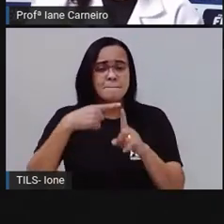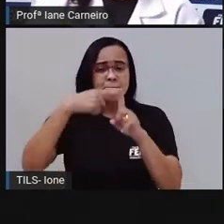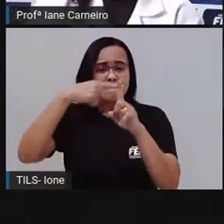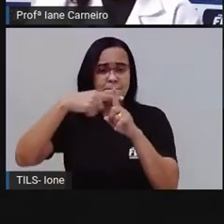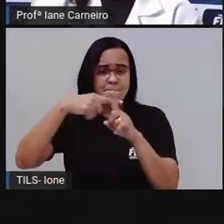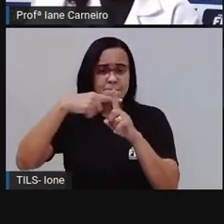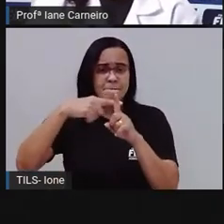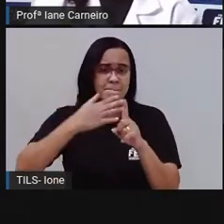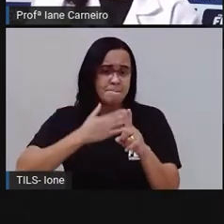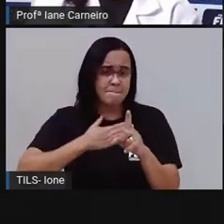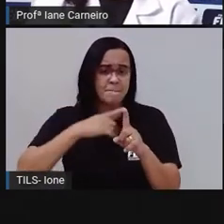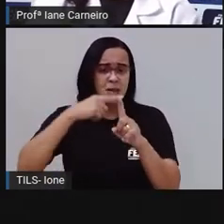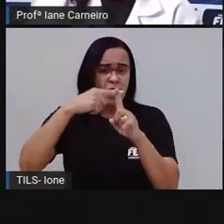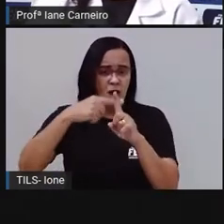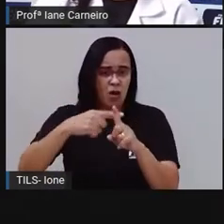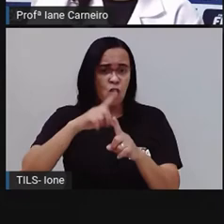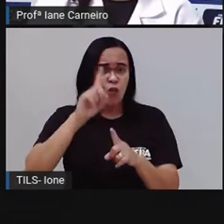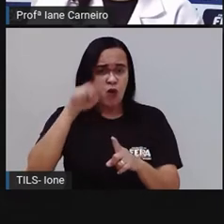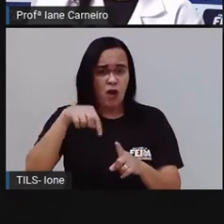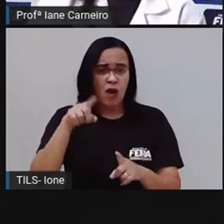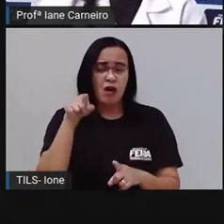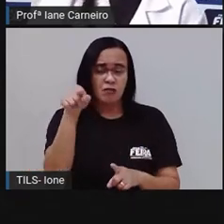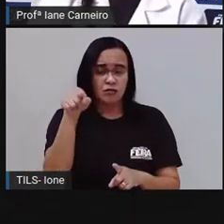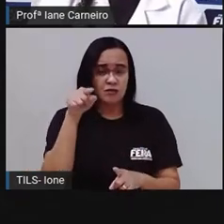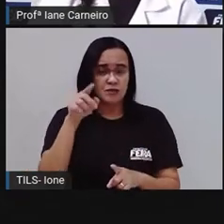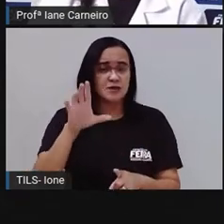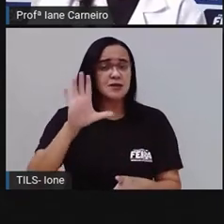tem outra cruz no ABC.